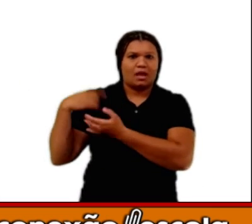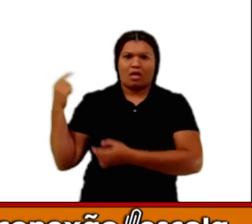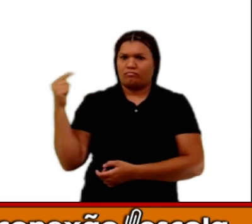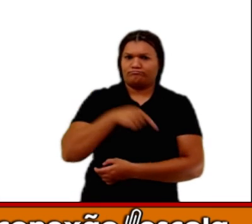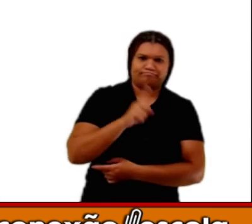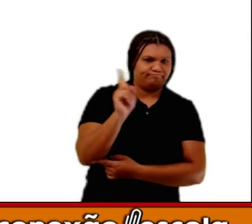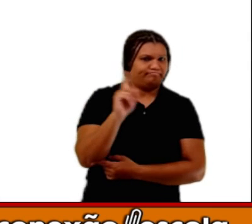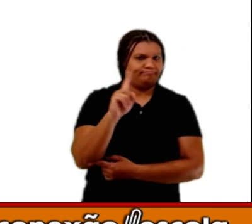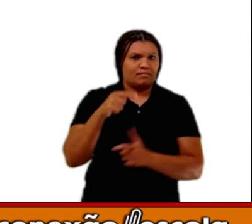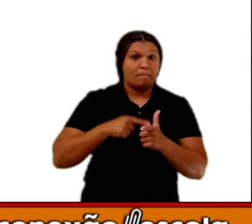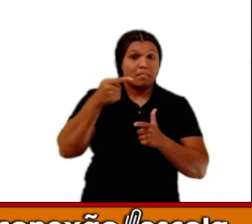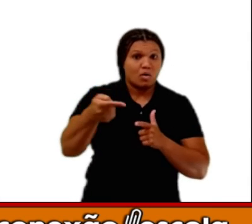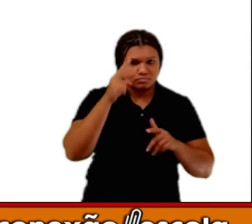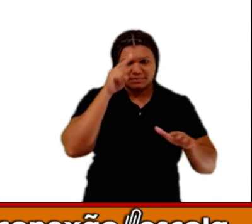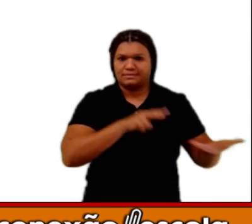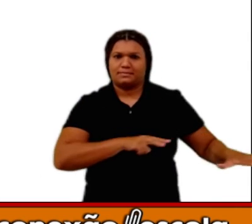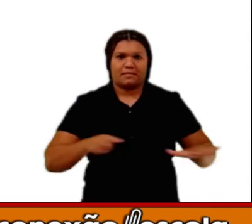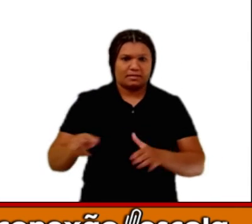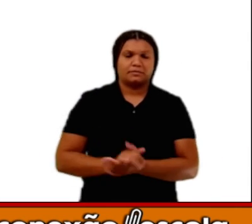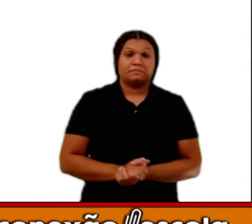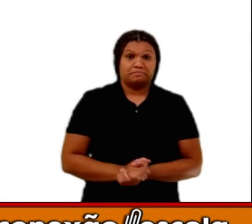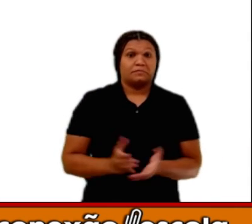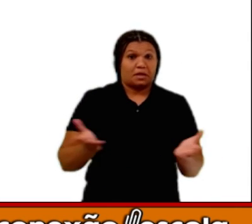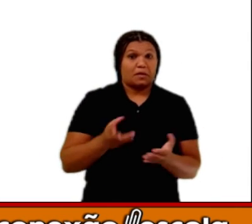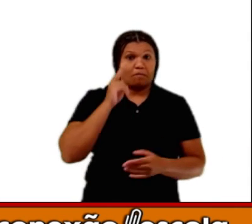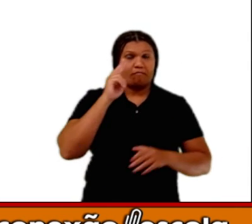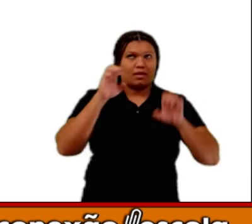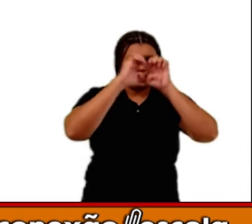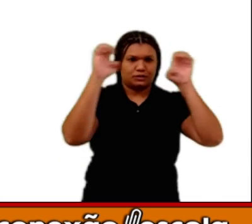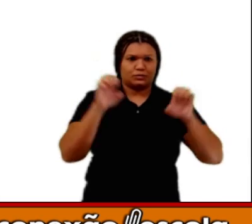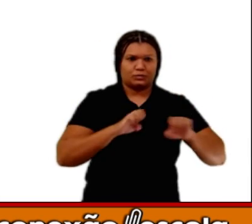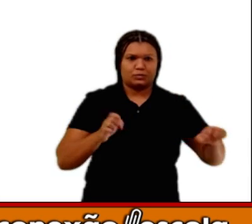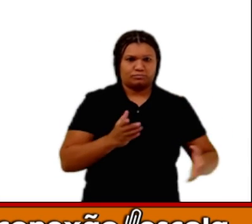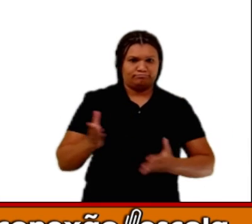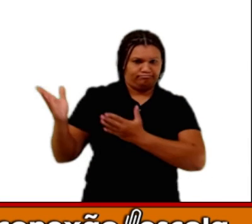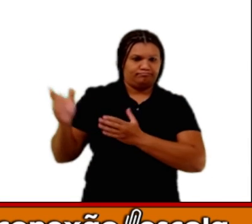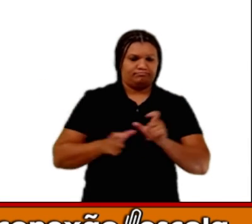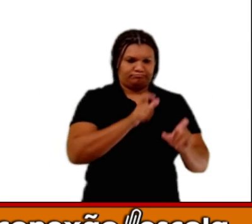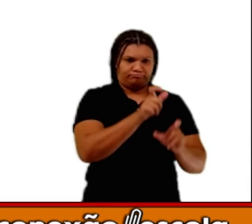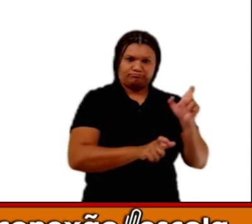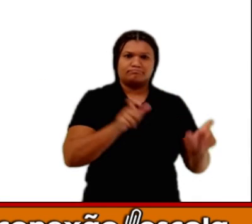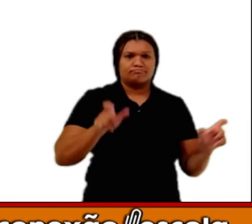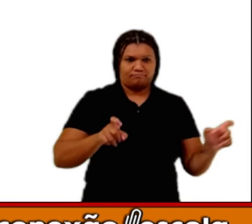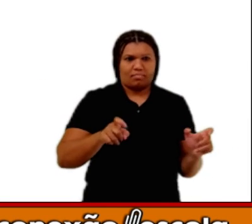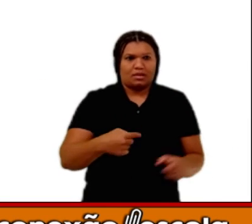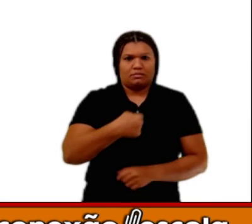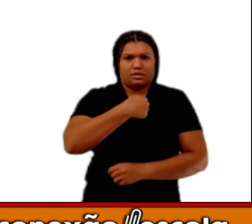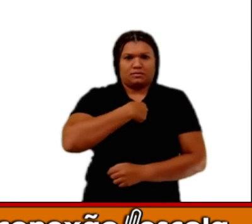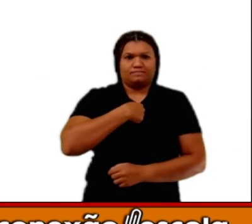próxima semana mais uma vez a estrutura a gente pode observar sujeito é o ai eu